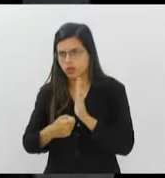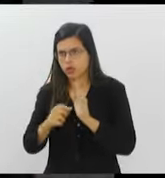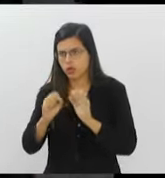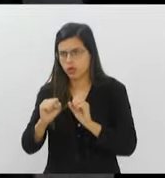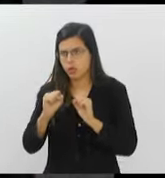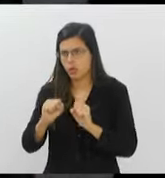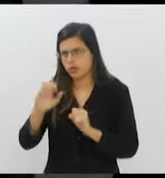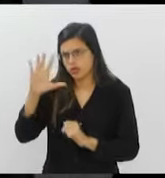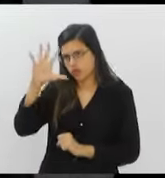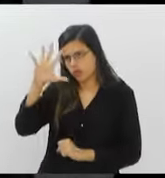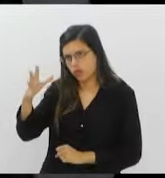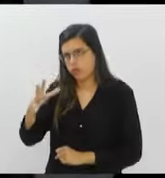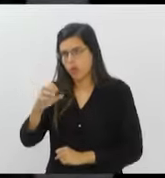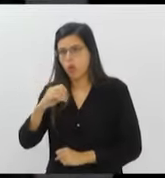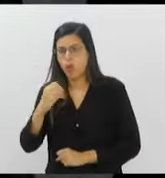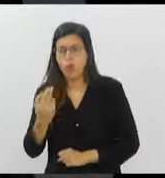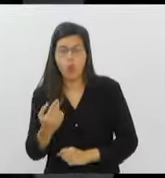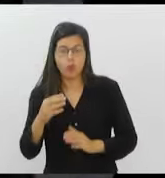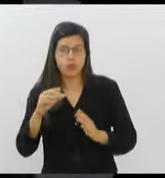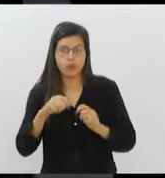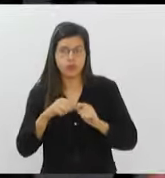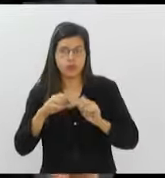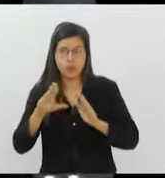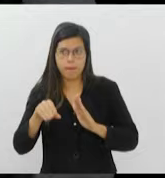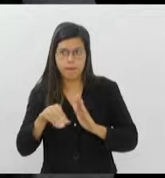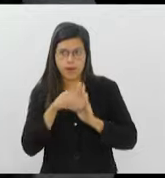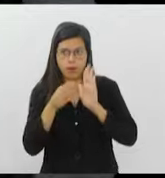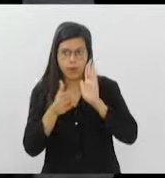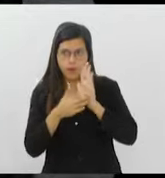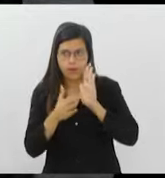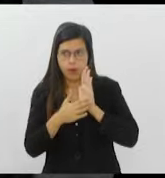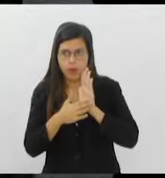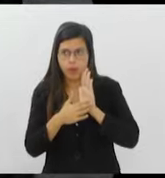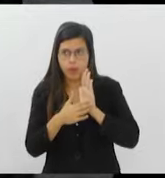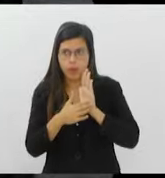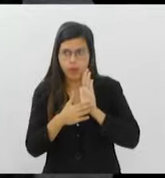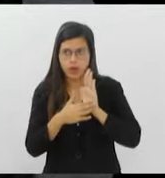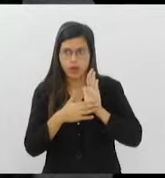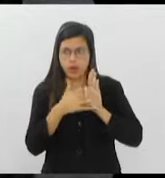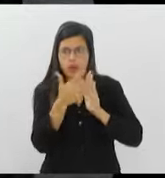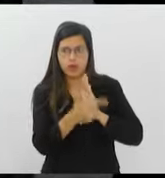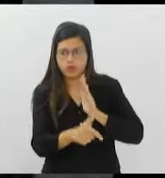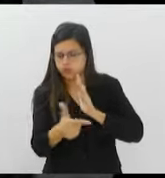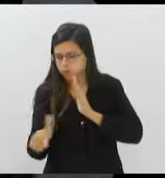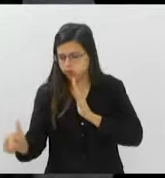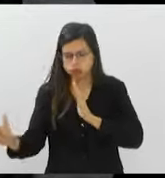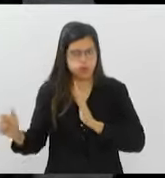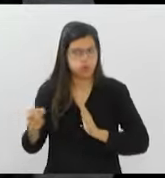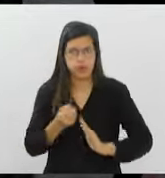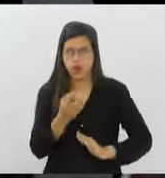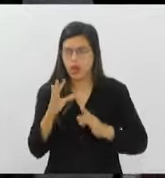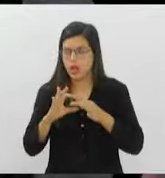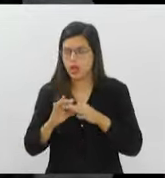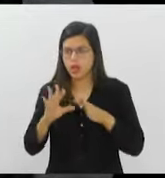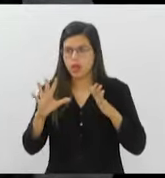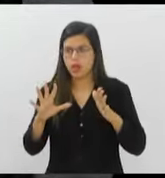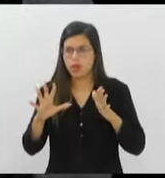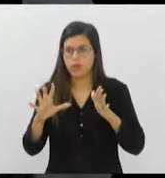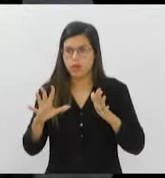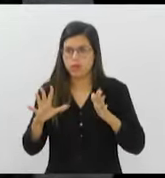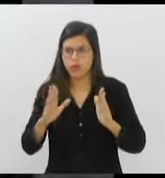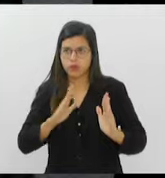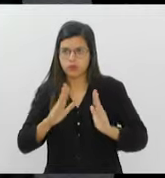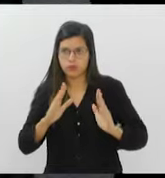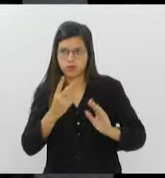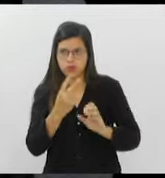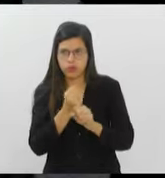sanada, ou não, se ao fazer a emenda ele propõe que as reconduções sejam indefinidas, gozando o mandato por